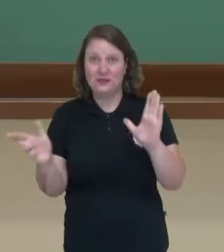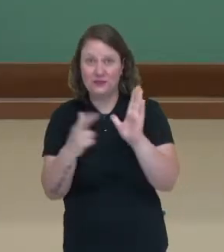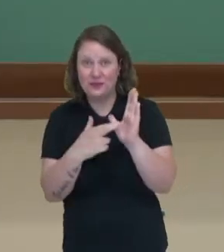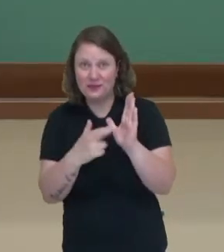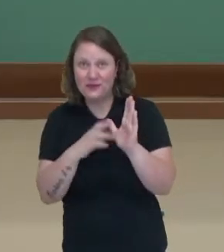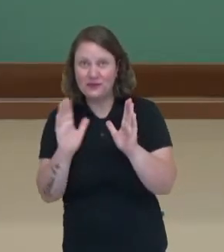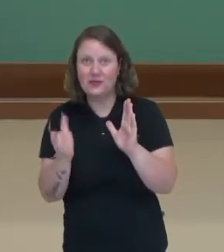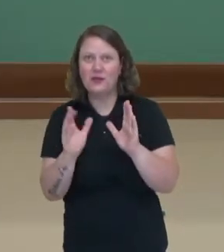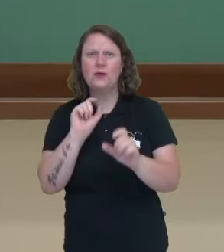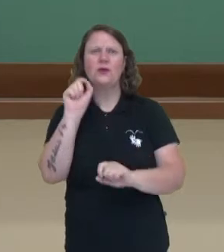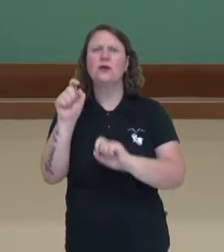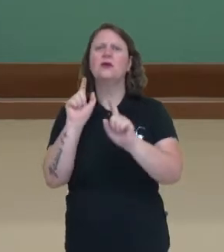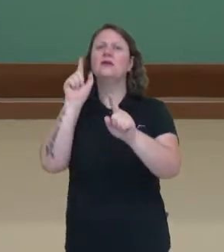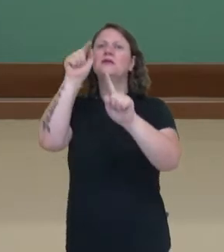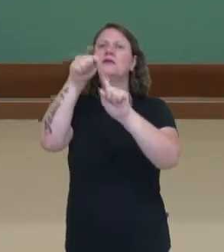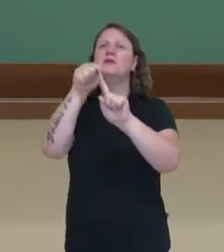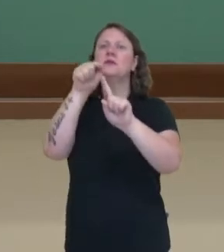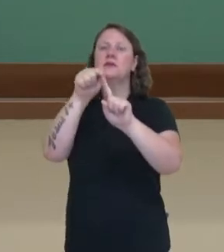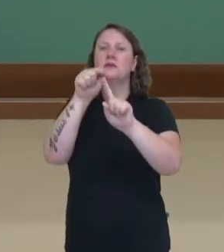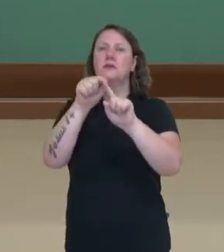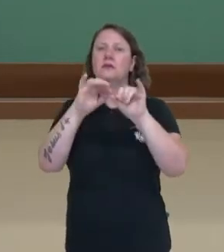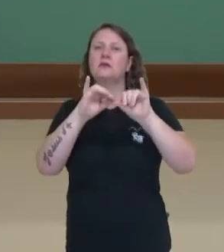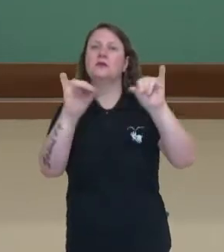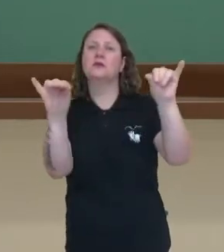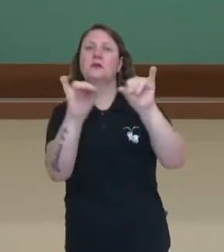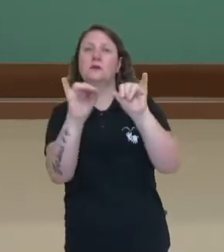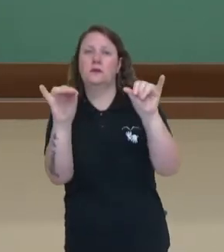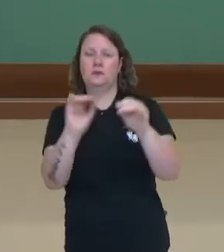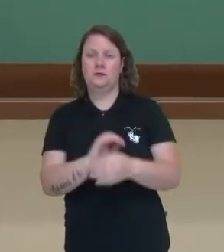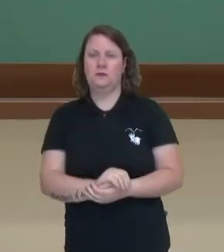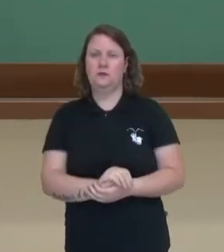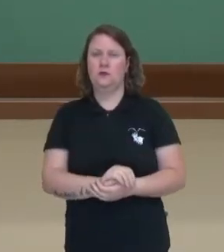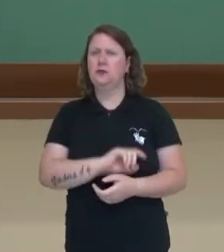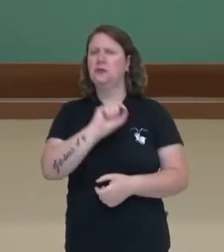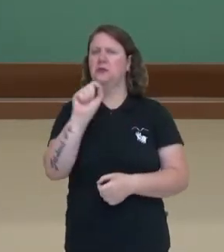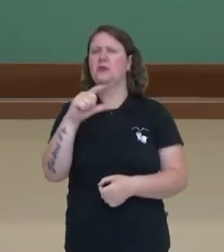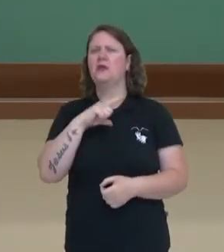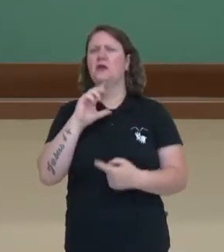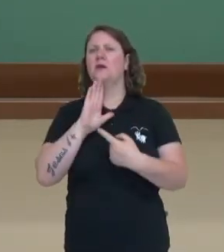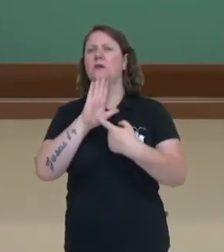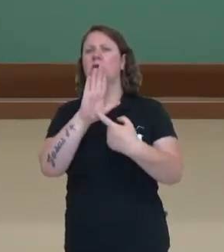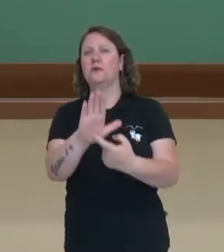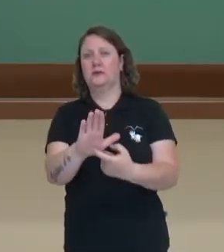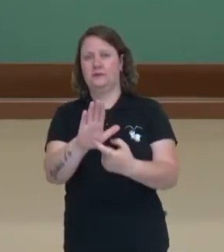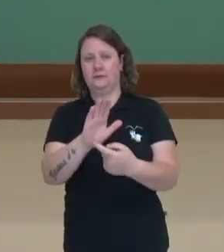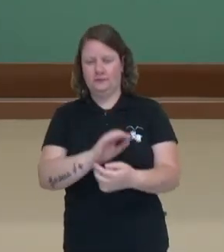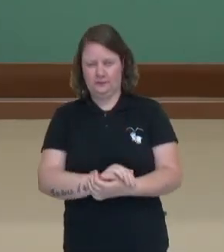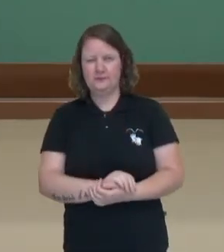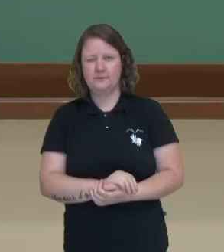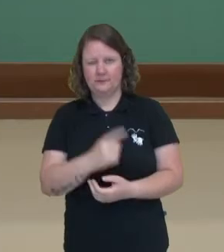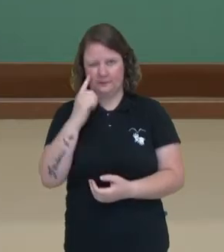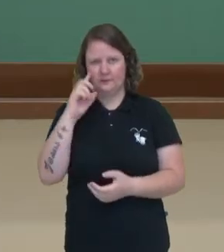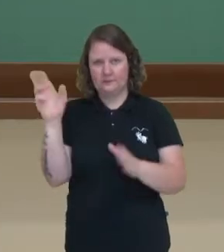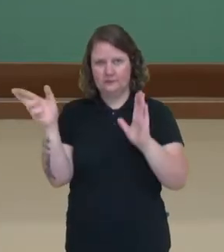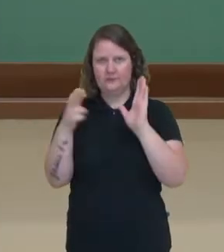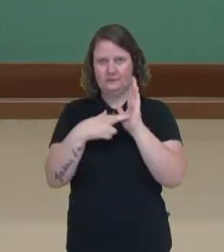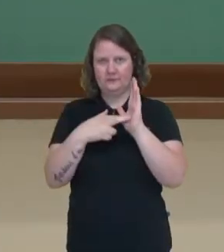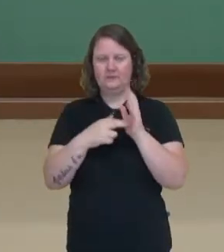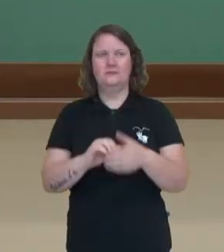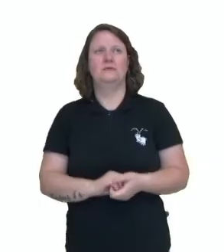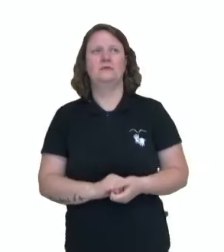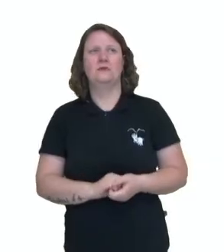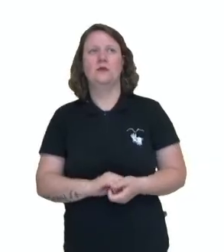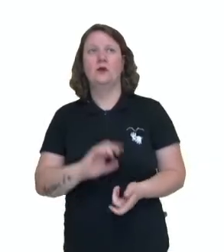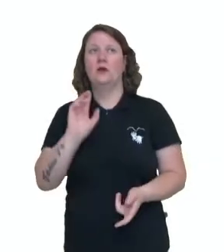Respondeu? Qual que é o objetivo dessa notícia? O que temos aí de objetivo sendo mostrado? Vamos à correção.